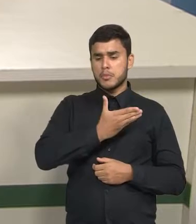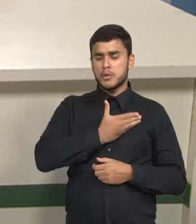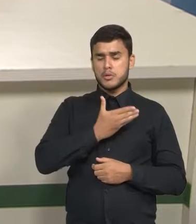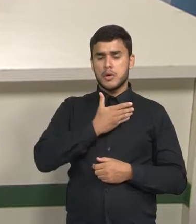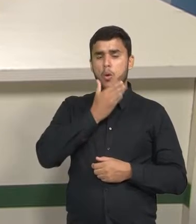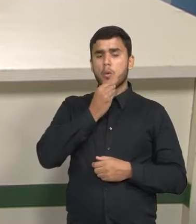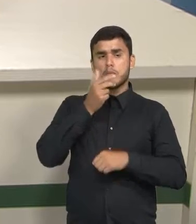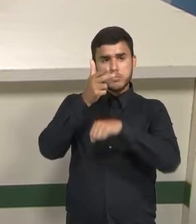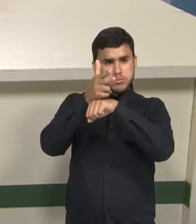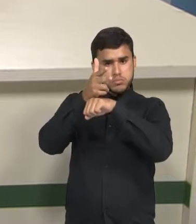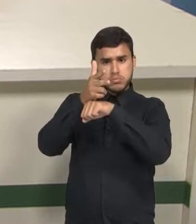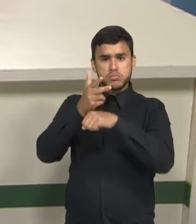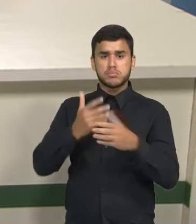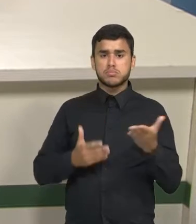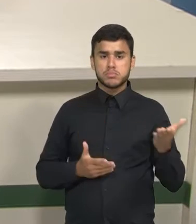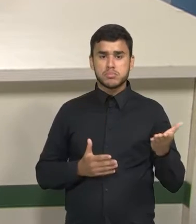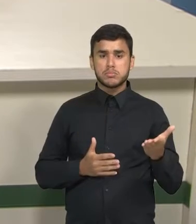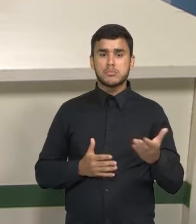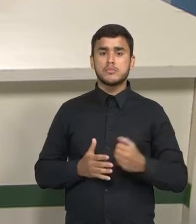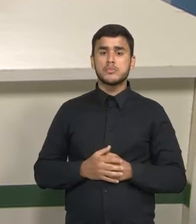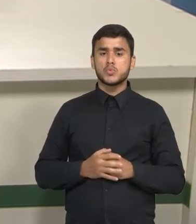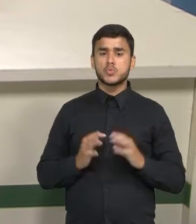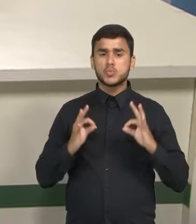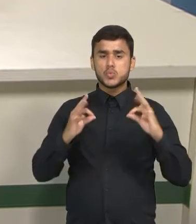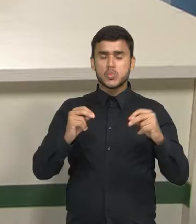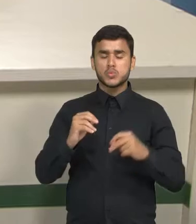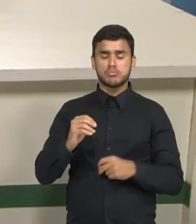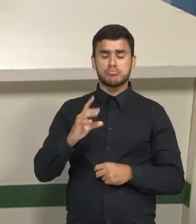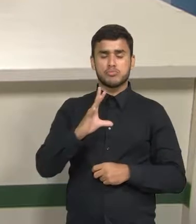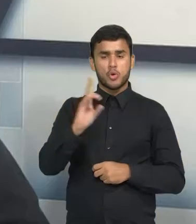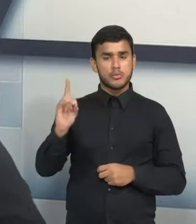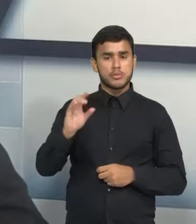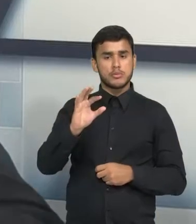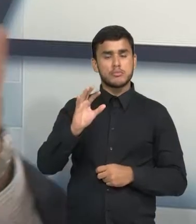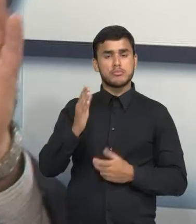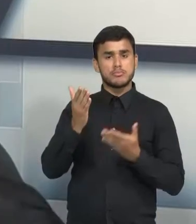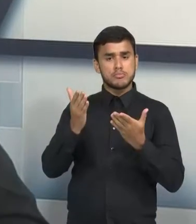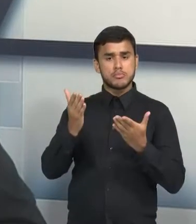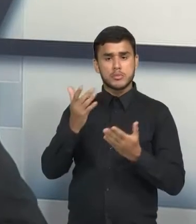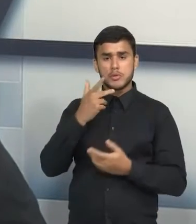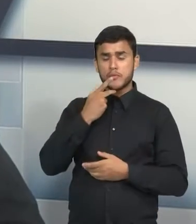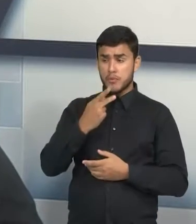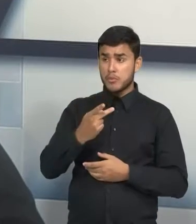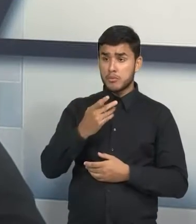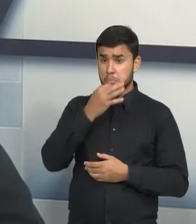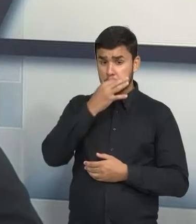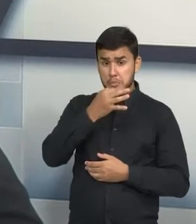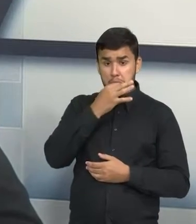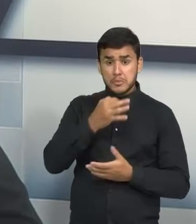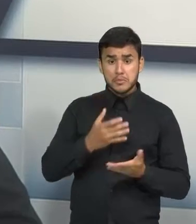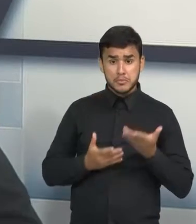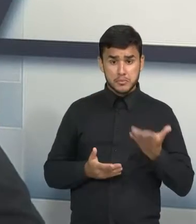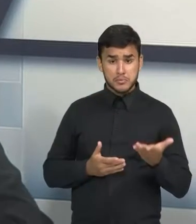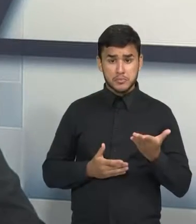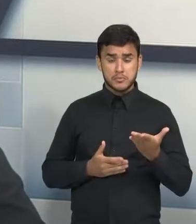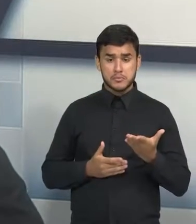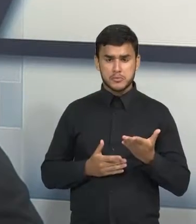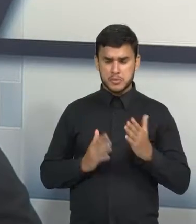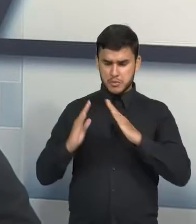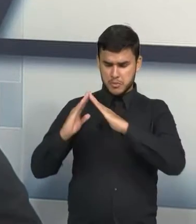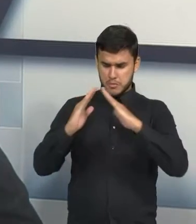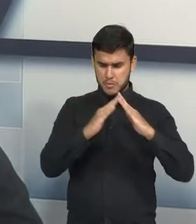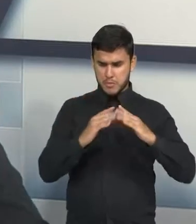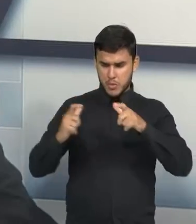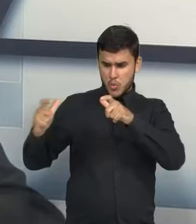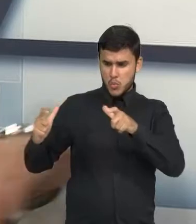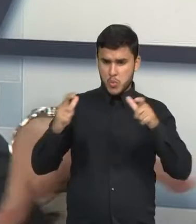amigo, e o Felipe, nosso coordenador aqui também, todos eles vão concordar. Será que a gente pode dizer que em 2